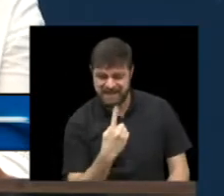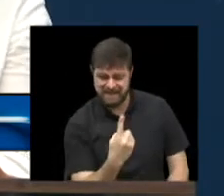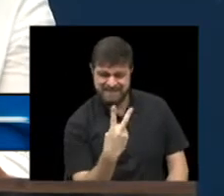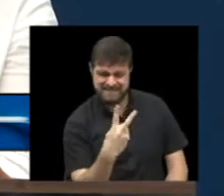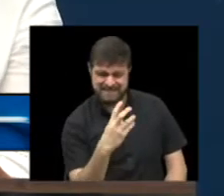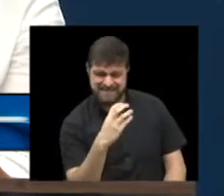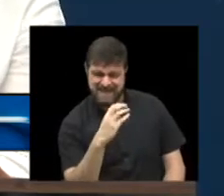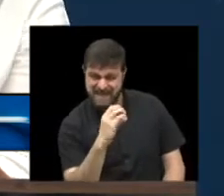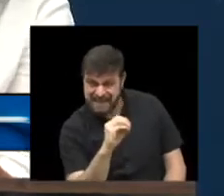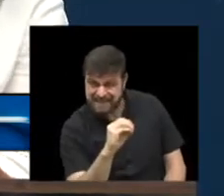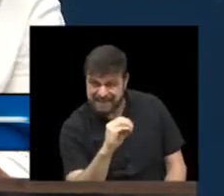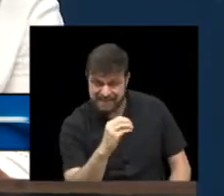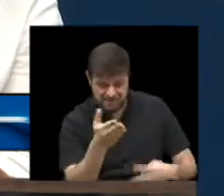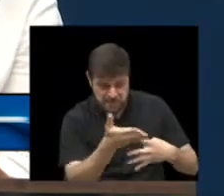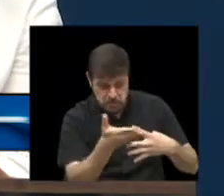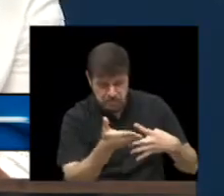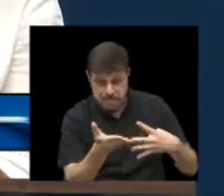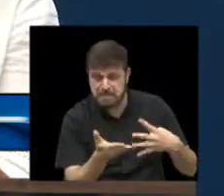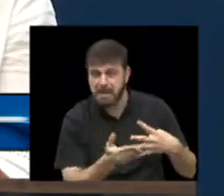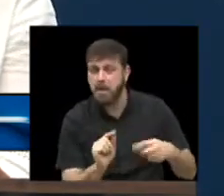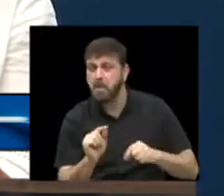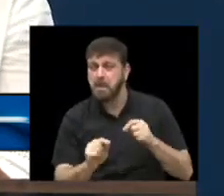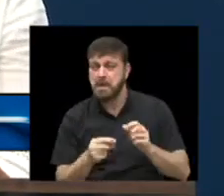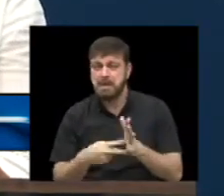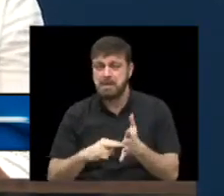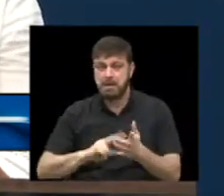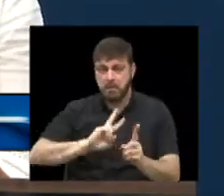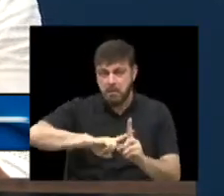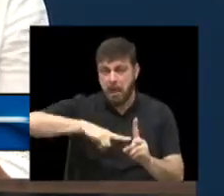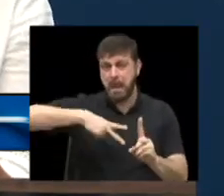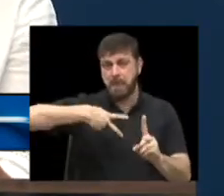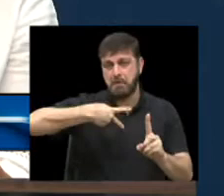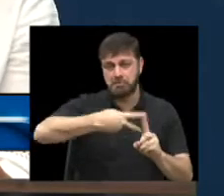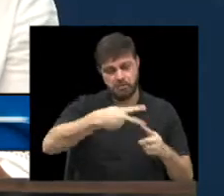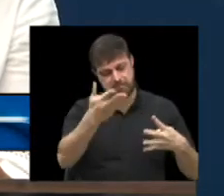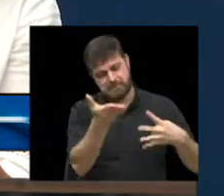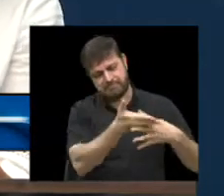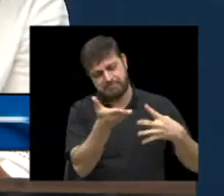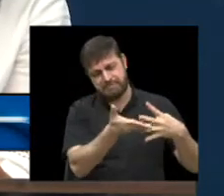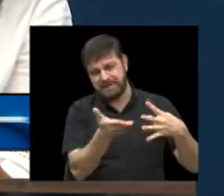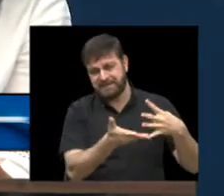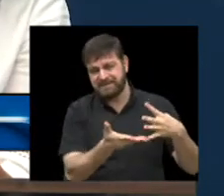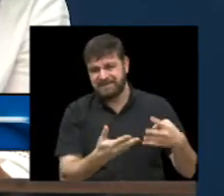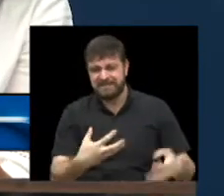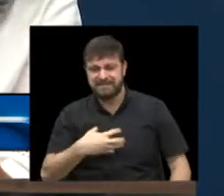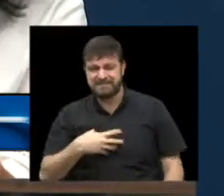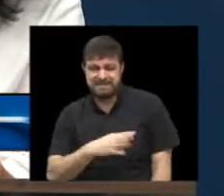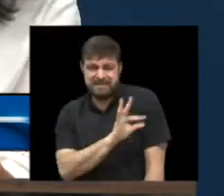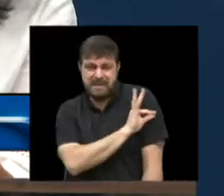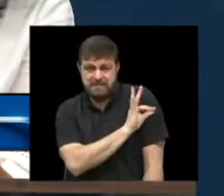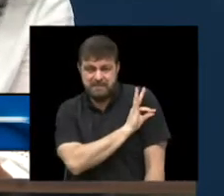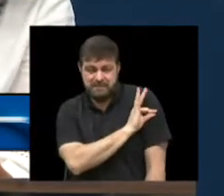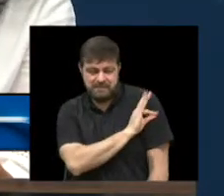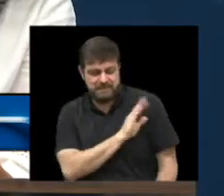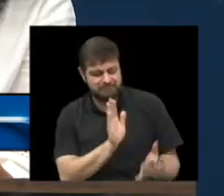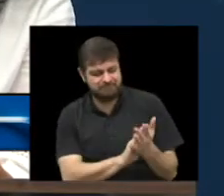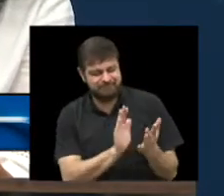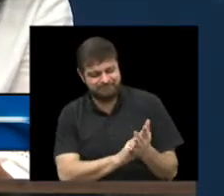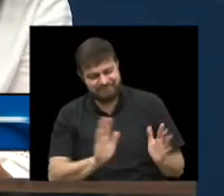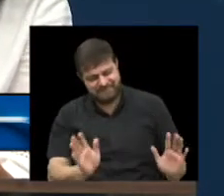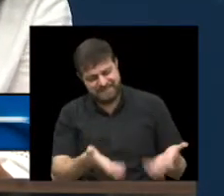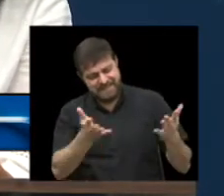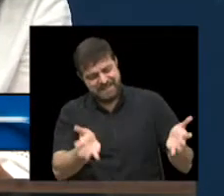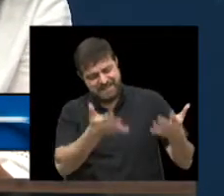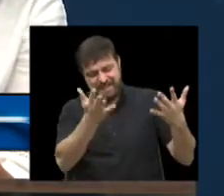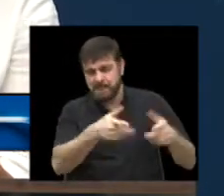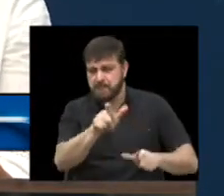parcelas, o que é dobro dos outras escalas de dívida. Então, na verdade, é uma forma da prefeitura premiar